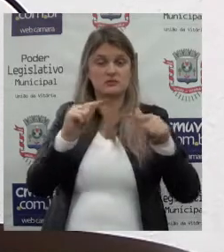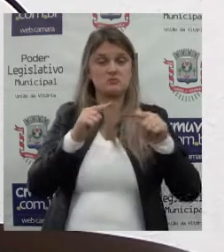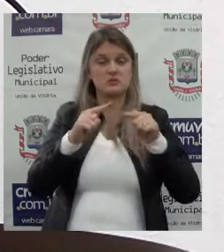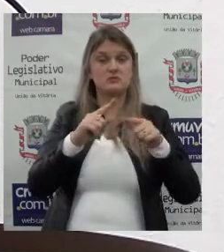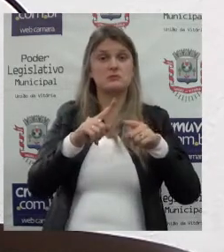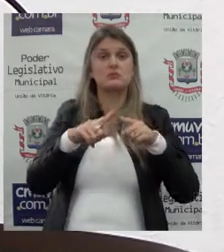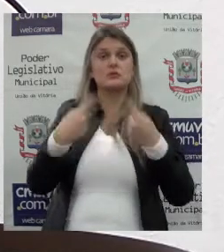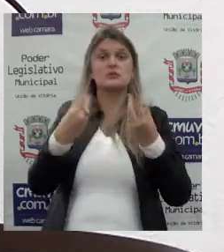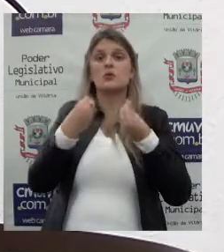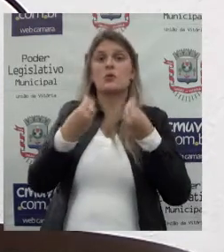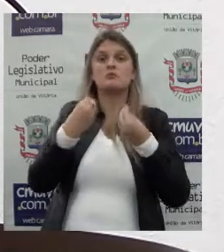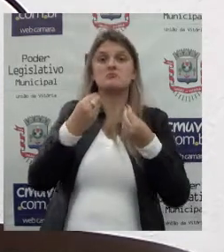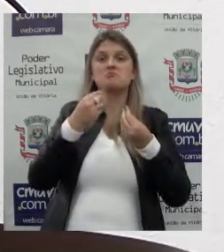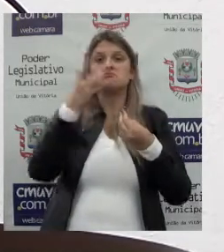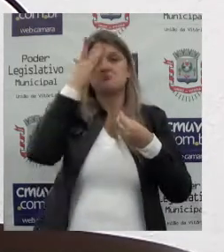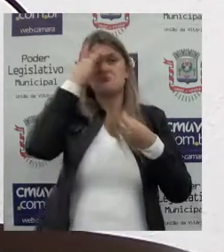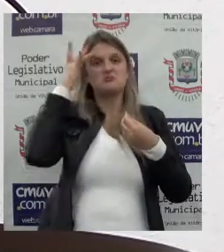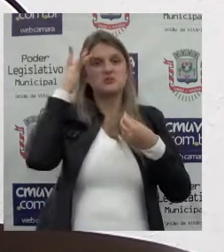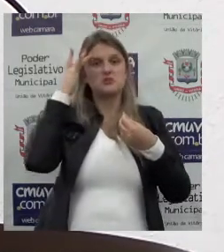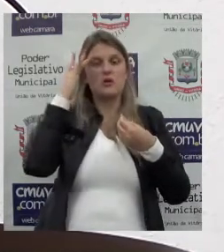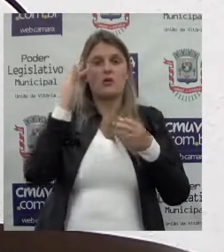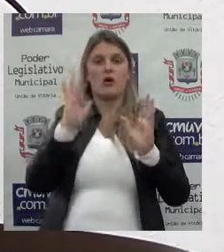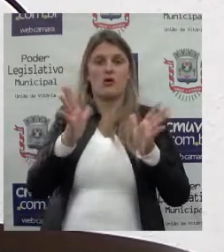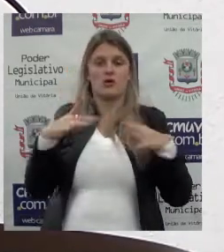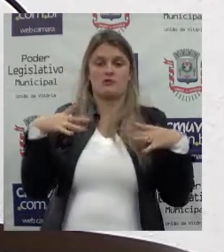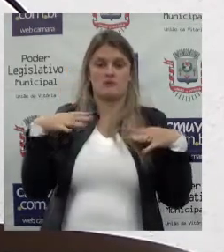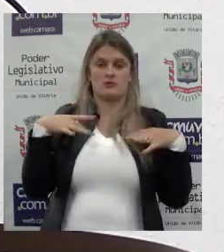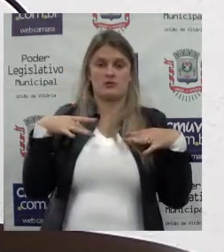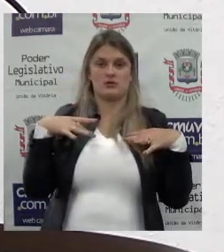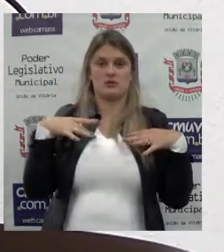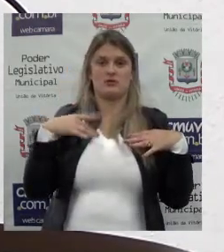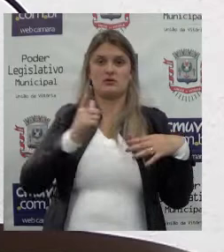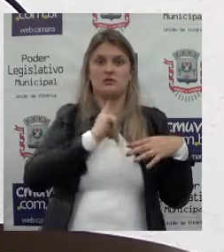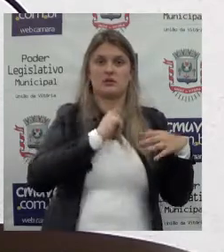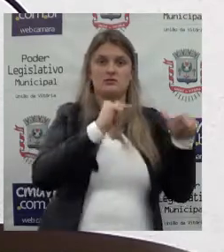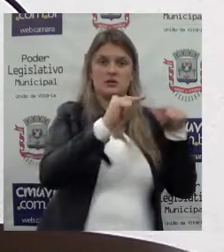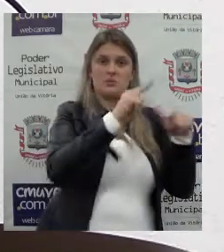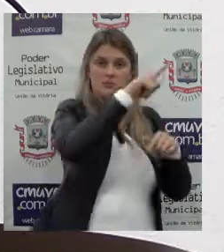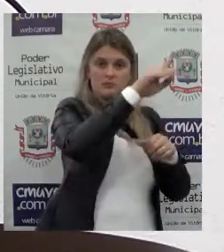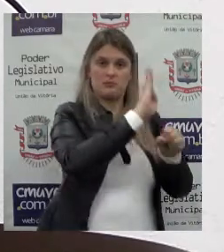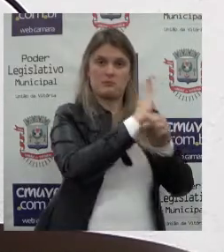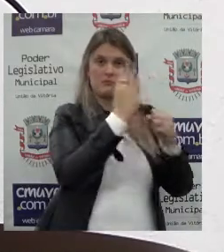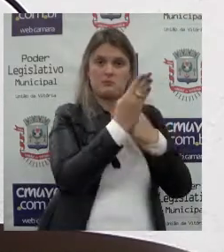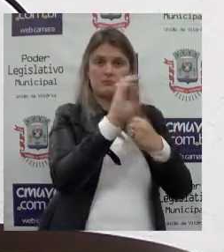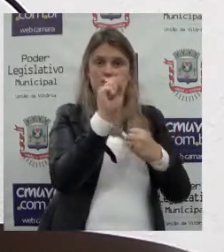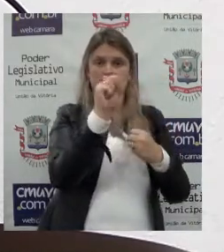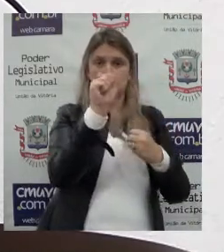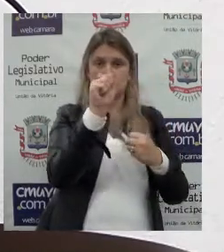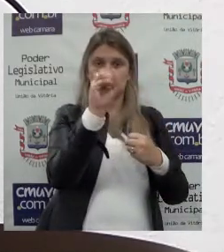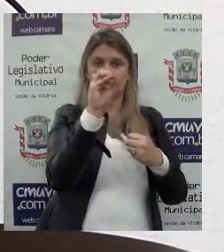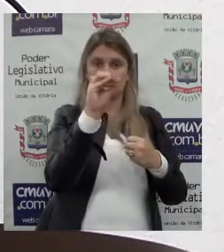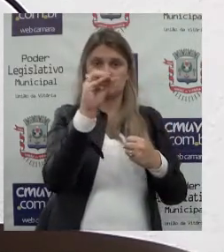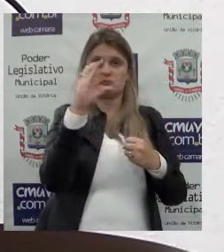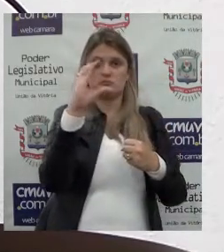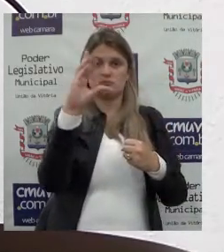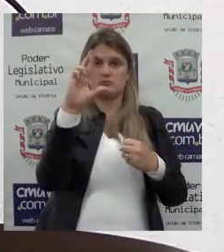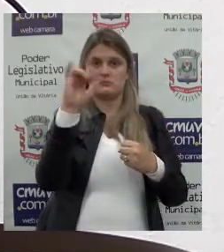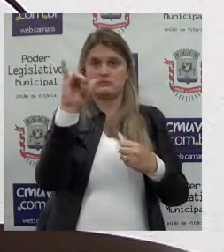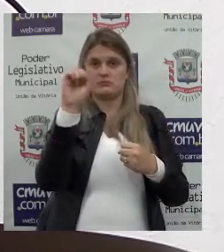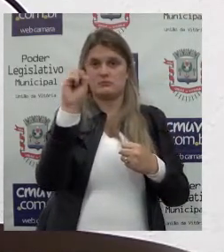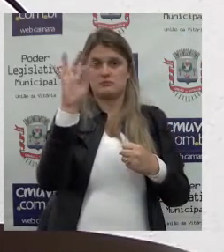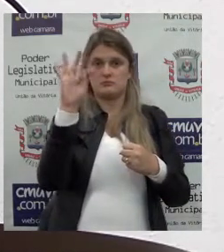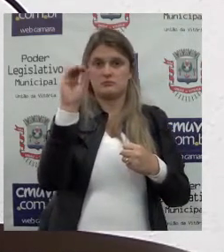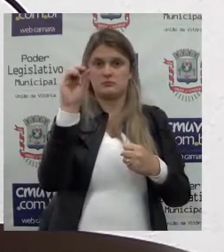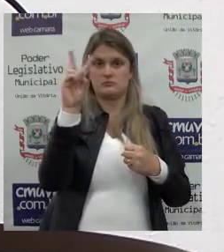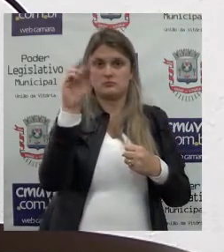Porque nós estamos fazendo nossa parte. Nosso pessoal, como comentei lá, o pessoal que saiu de expediente agora está trabalhando lá no bairro São Cristóvão.